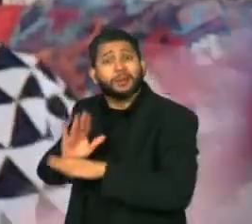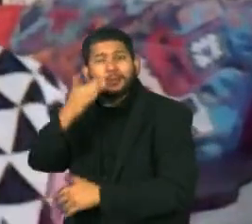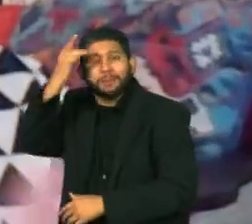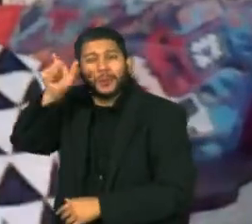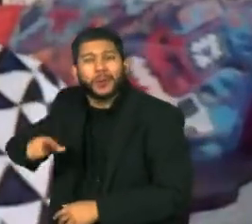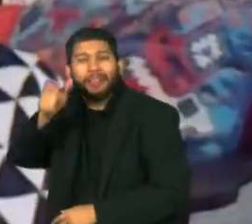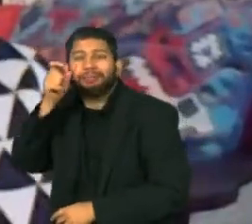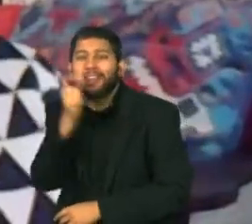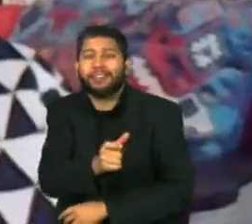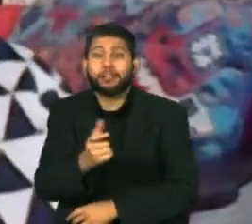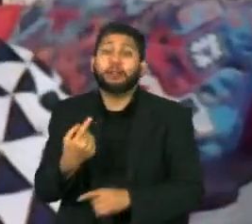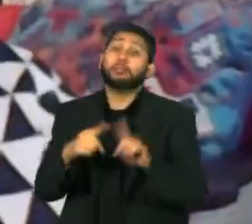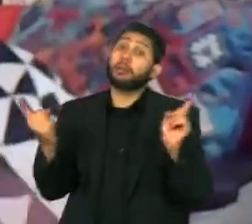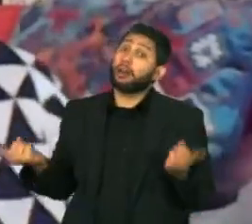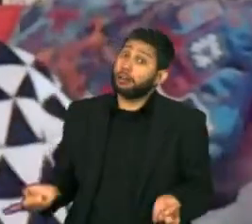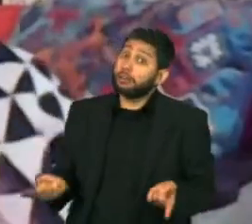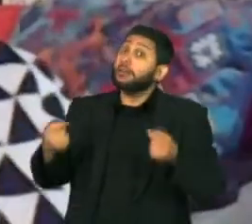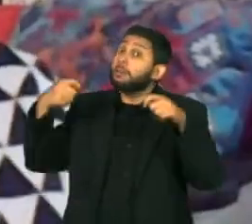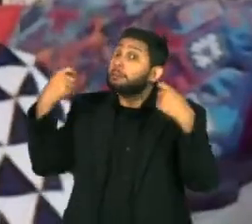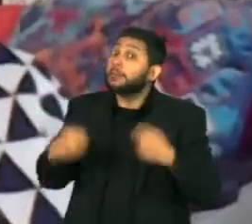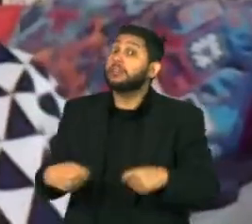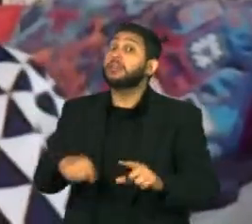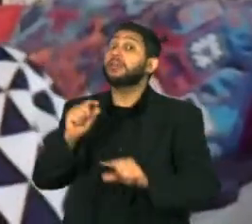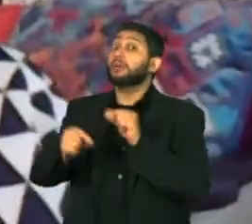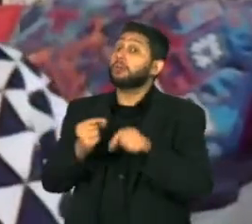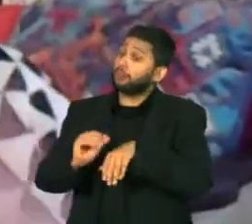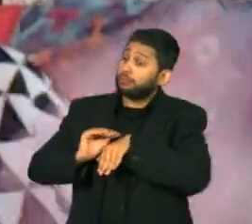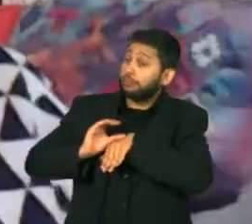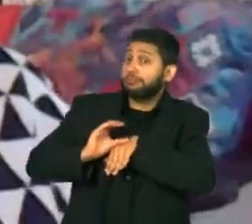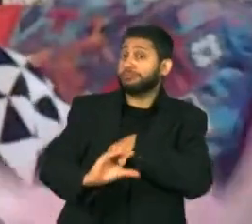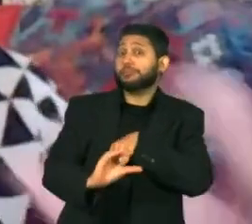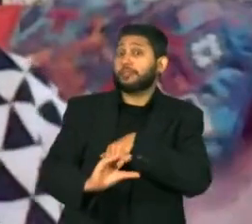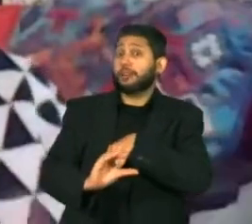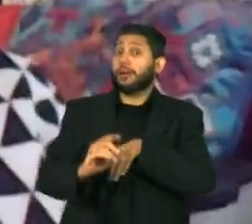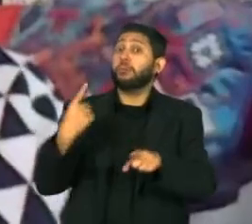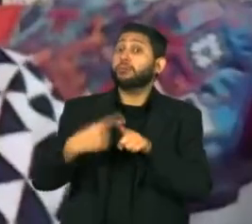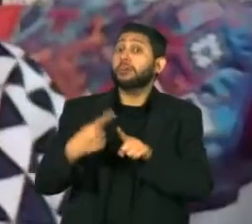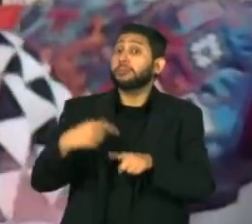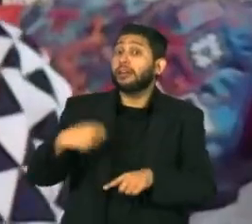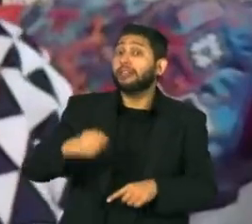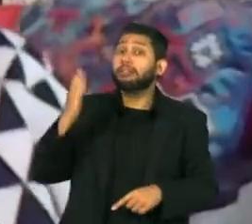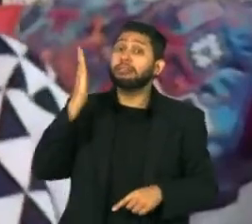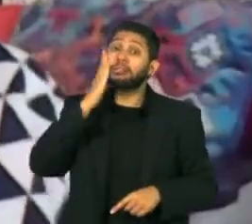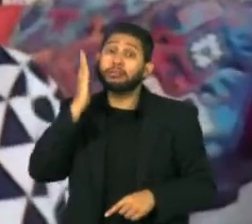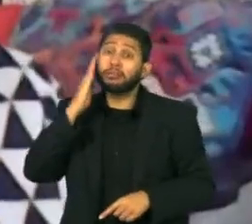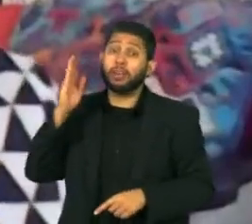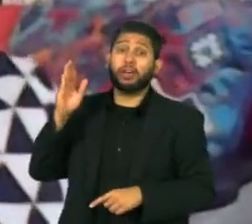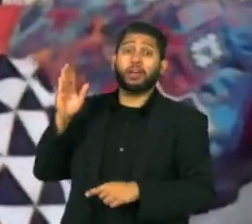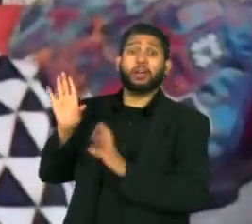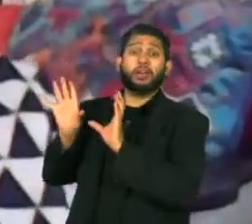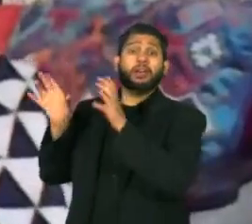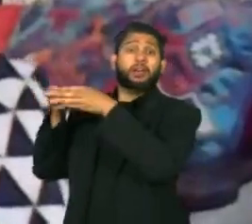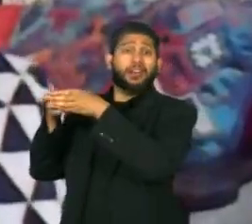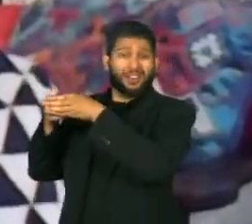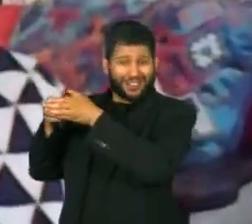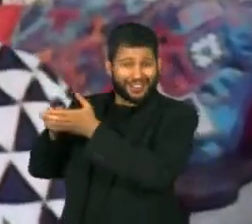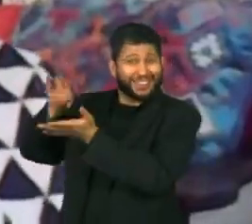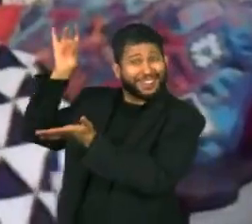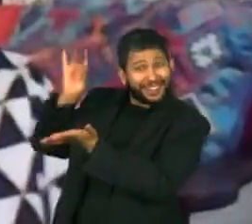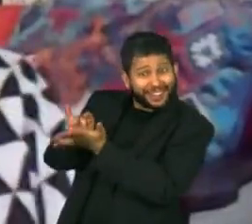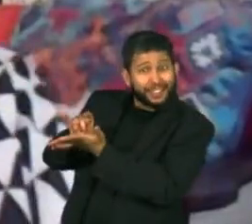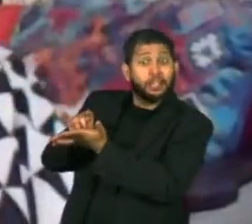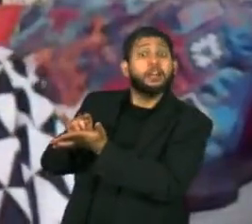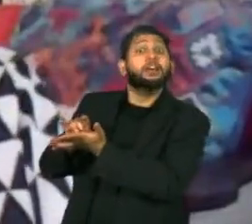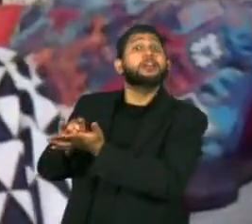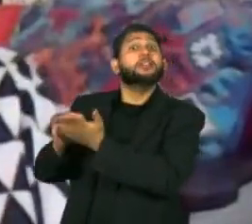interesse, mas para isso há que haver uma correspondência entre o entendimento, digamos, oficial em relação a isso. Então, ao